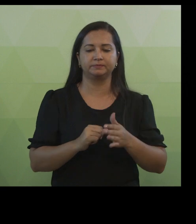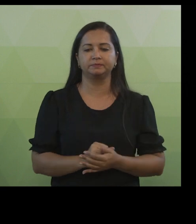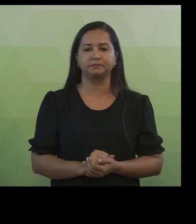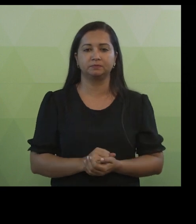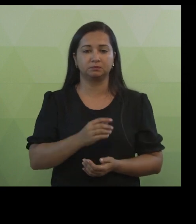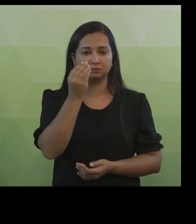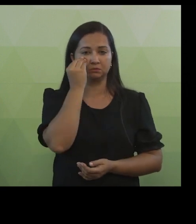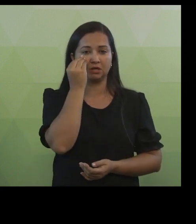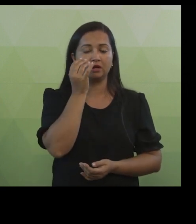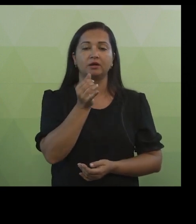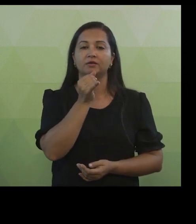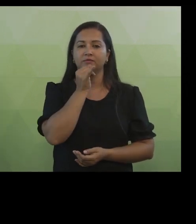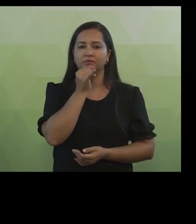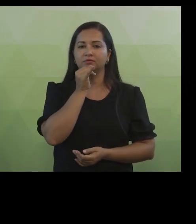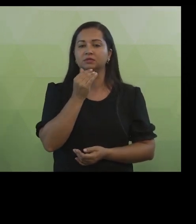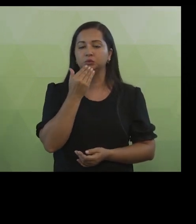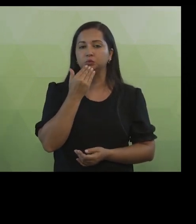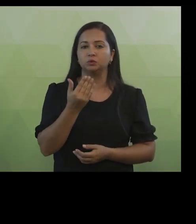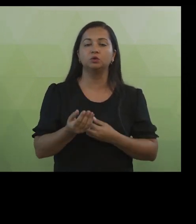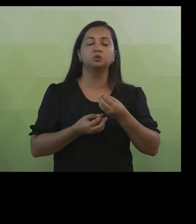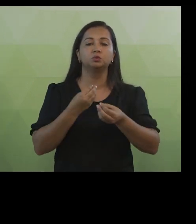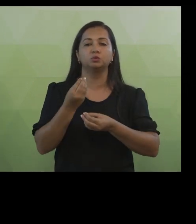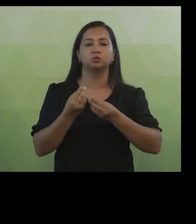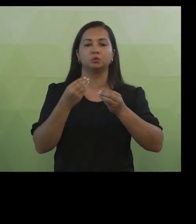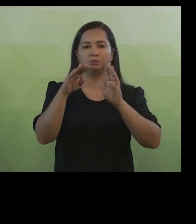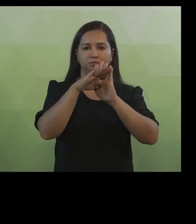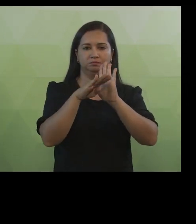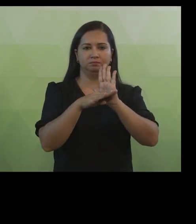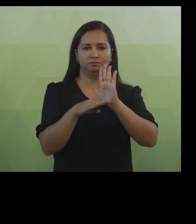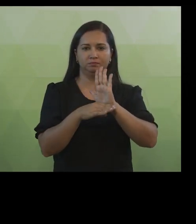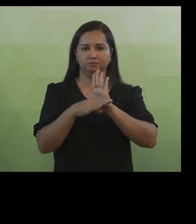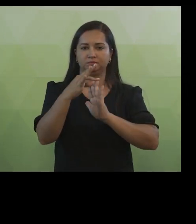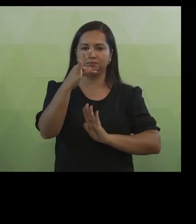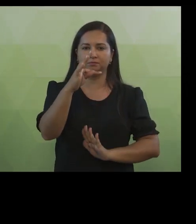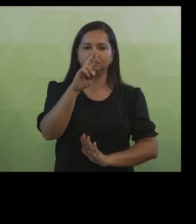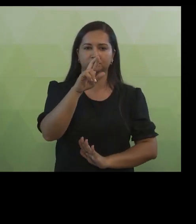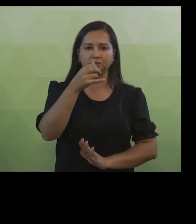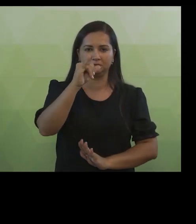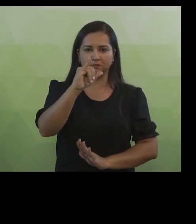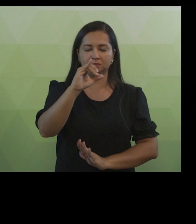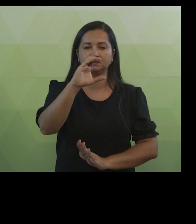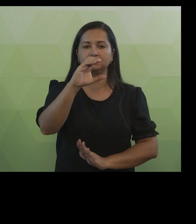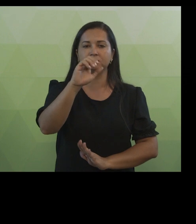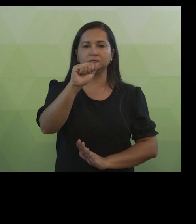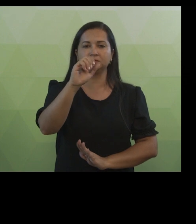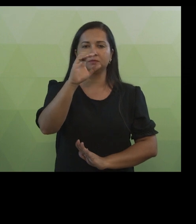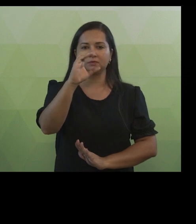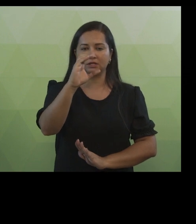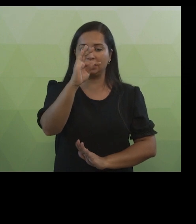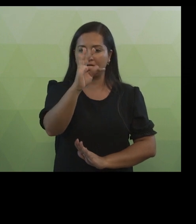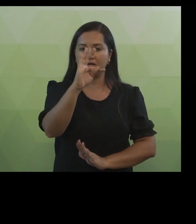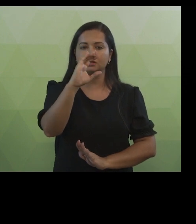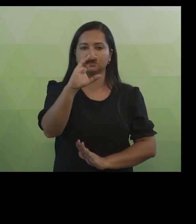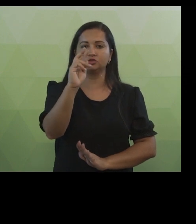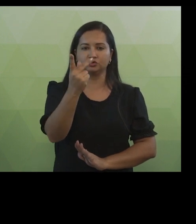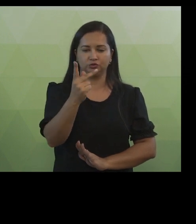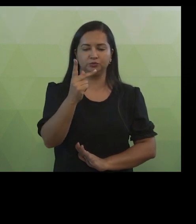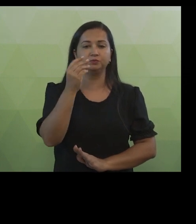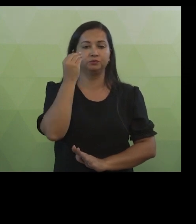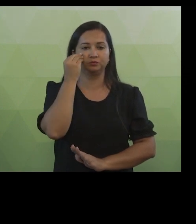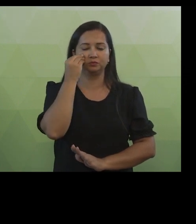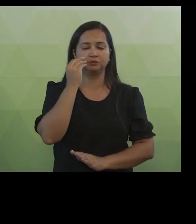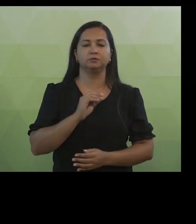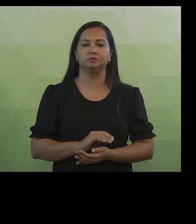Aqui vemos um exemplo de como é estruturado o bloco try-catch. Temos o try, o